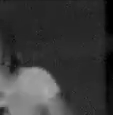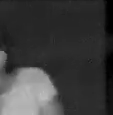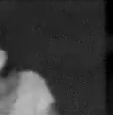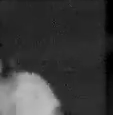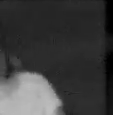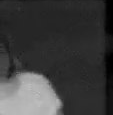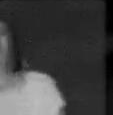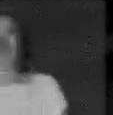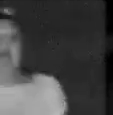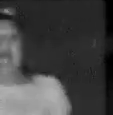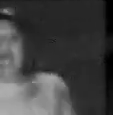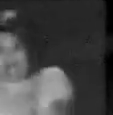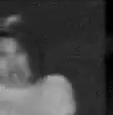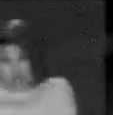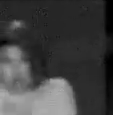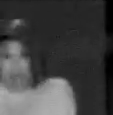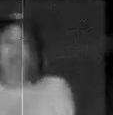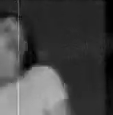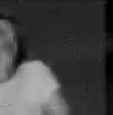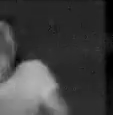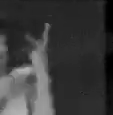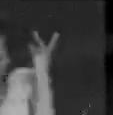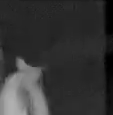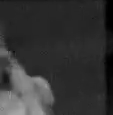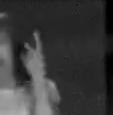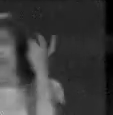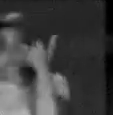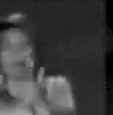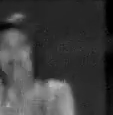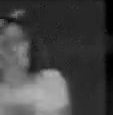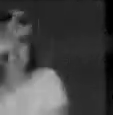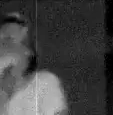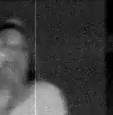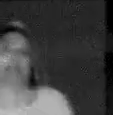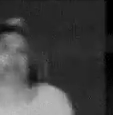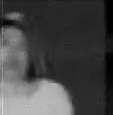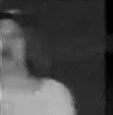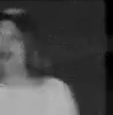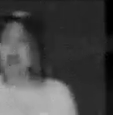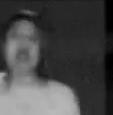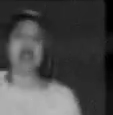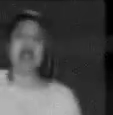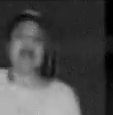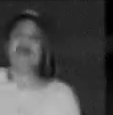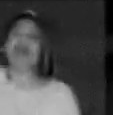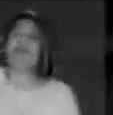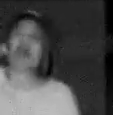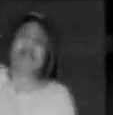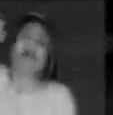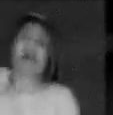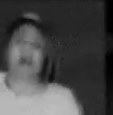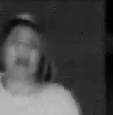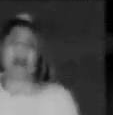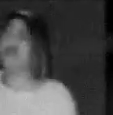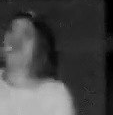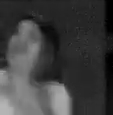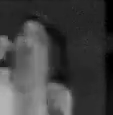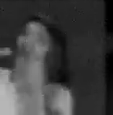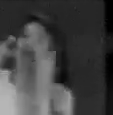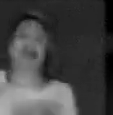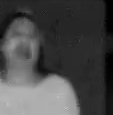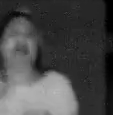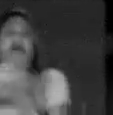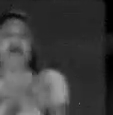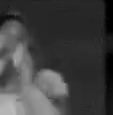sabem tudo. Fala bonito, fala lindo, tem explicação para tudo, mas não muda nada. Nem lá no Ceará do senhor lá. Tem nada, mudança nenhuma. Fala, fala e nada